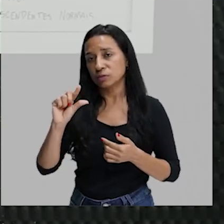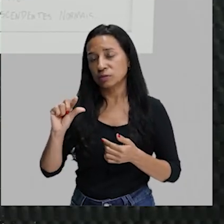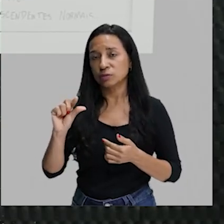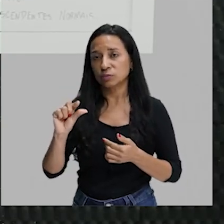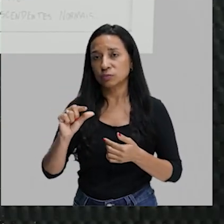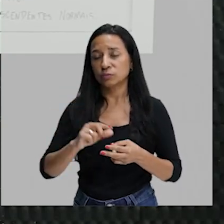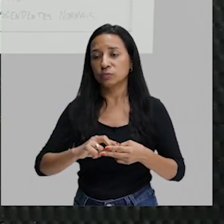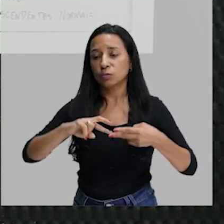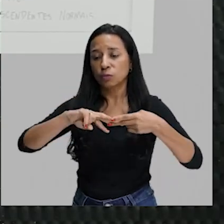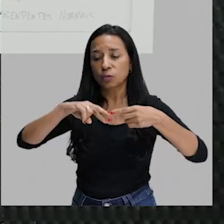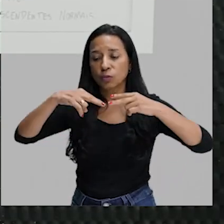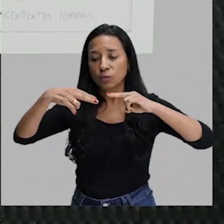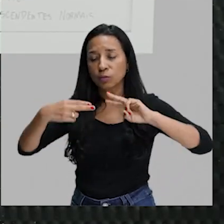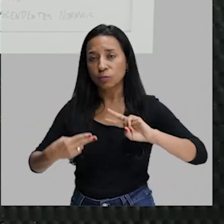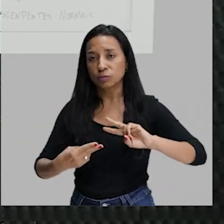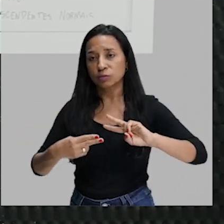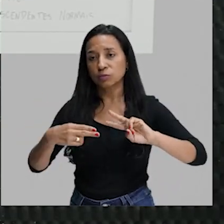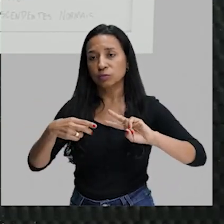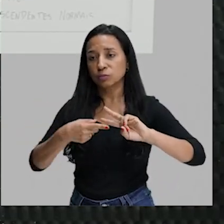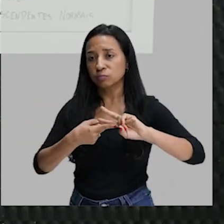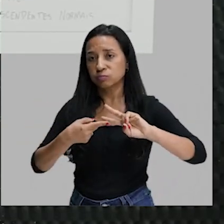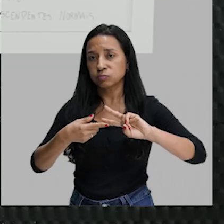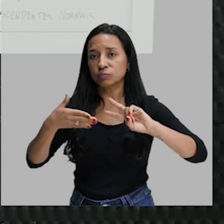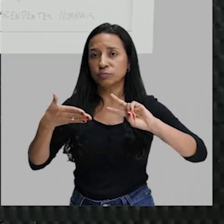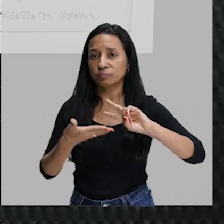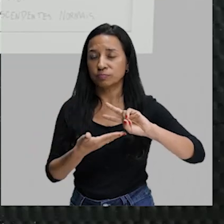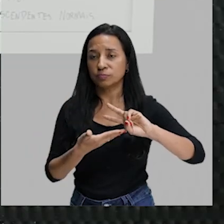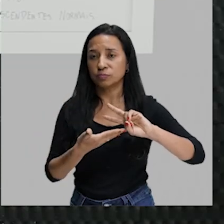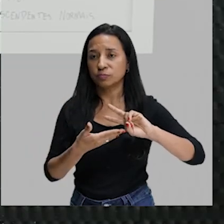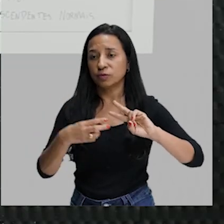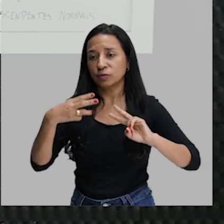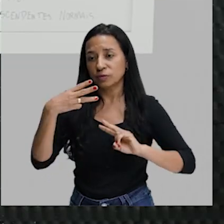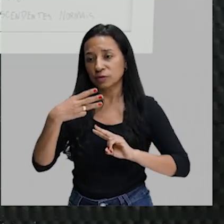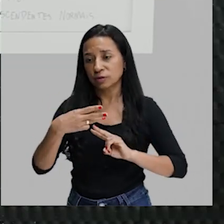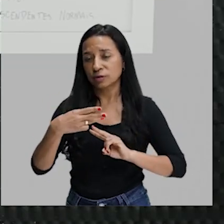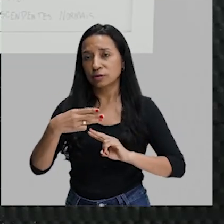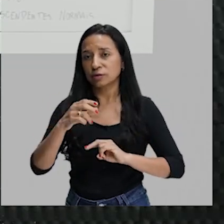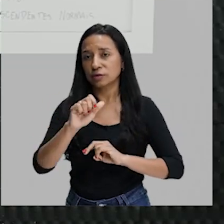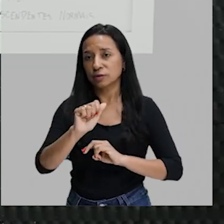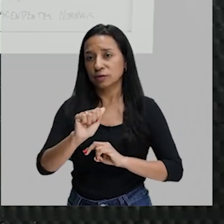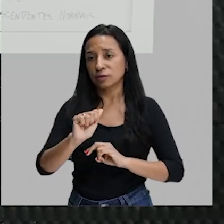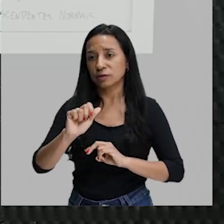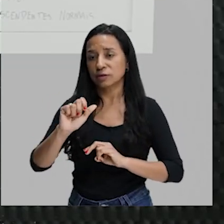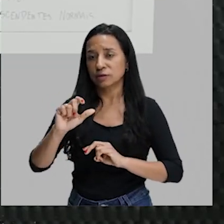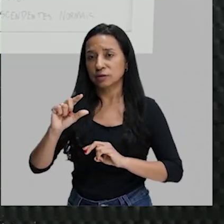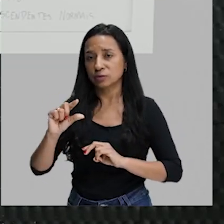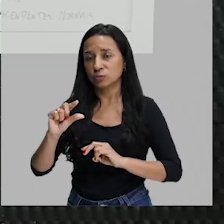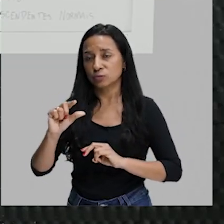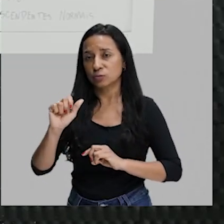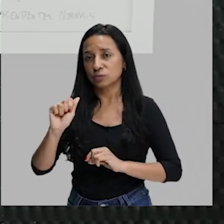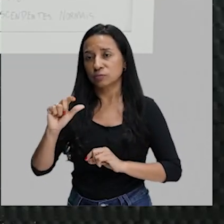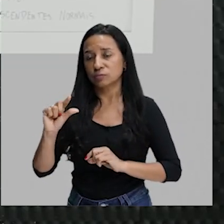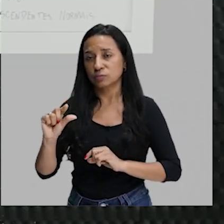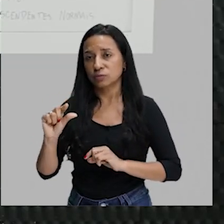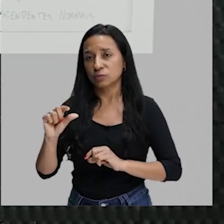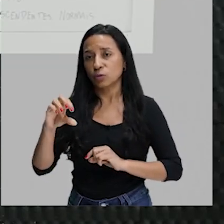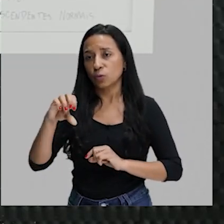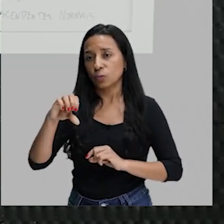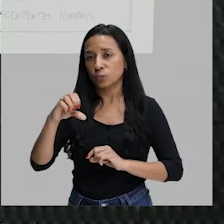ó, o 3 é azinho, azinho. O 6 eu já coloquei, é azinho, azinho. E o